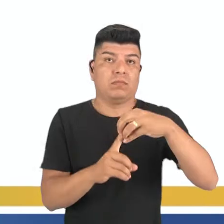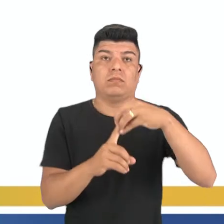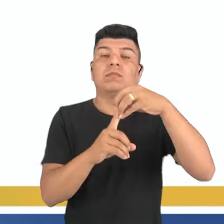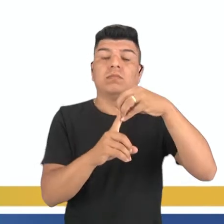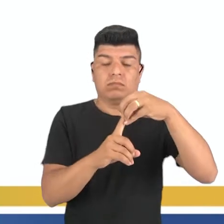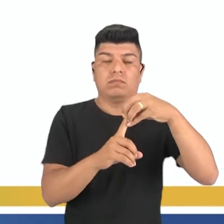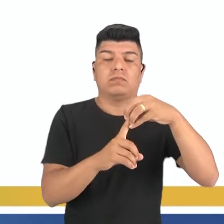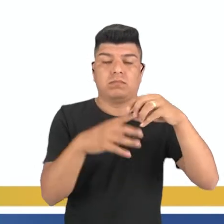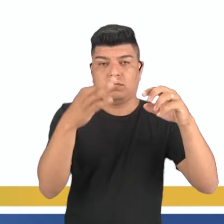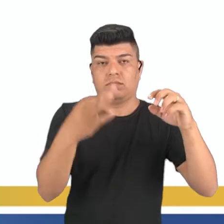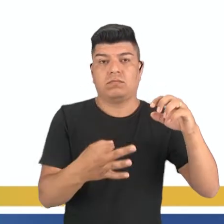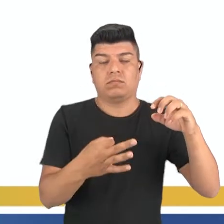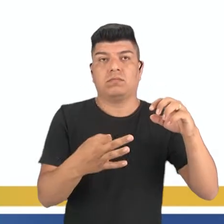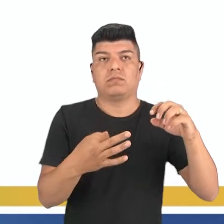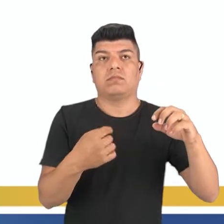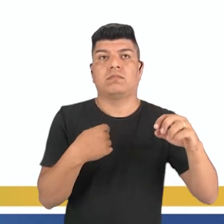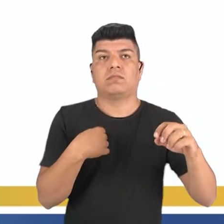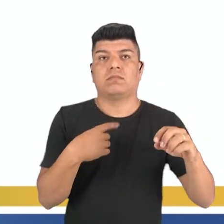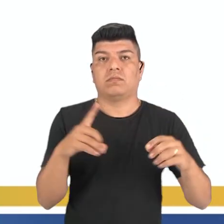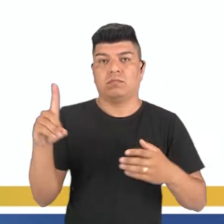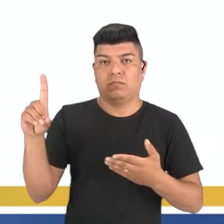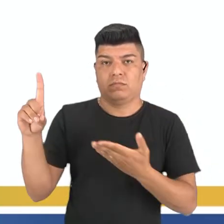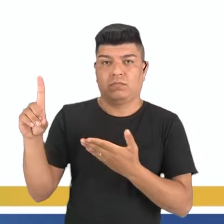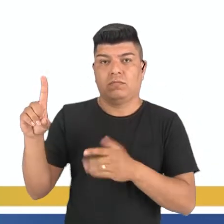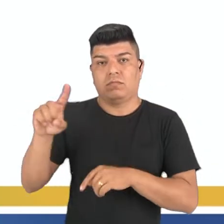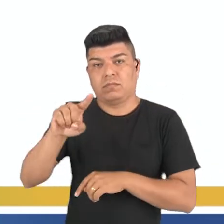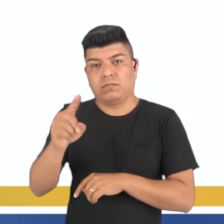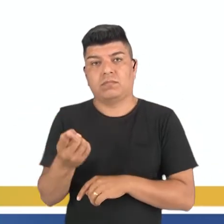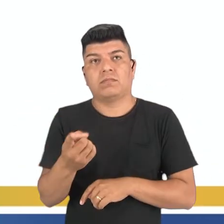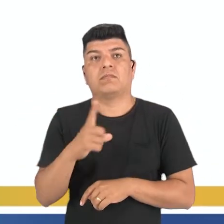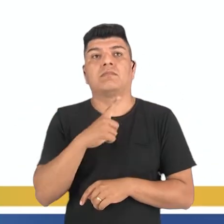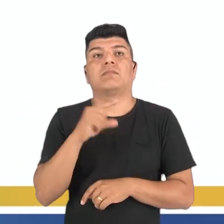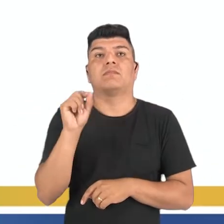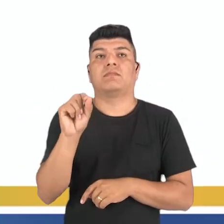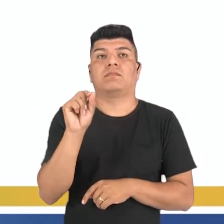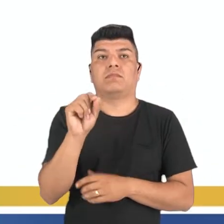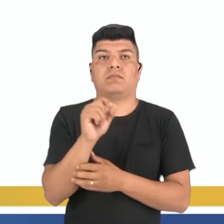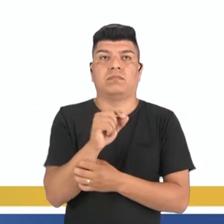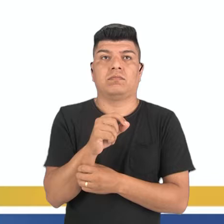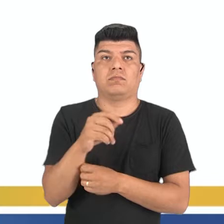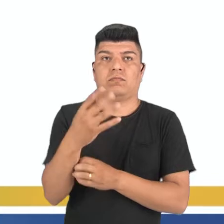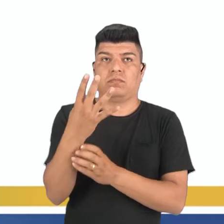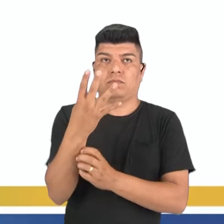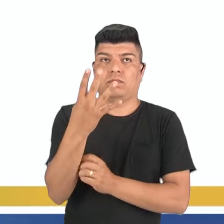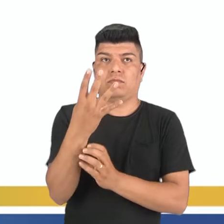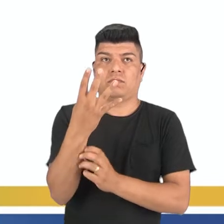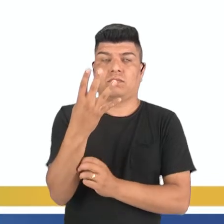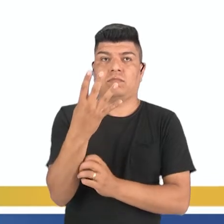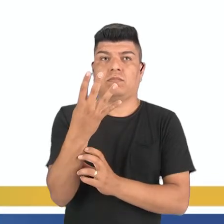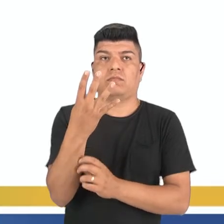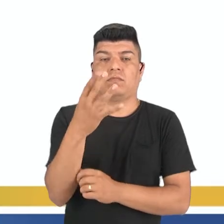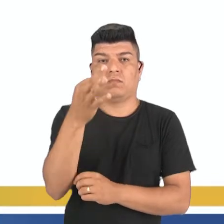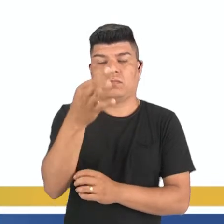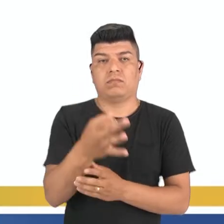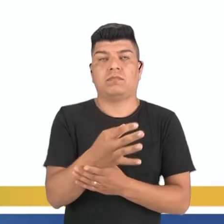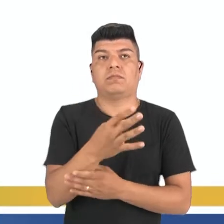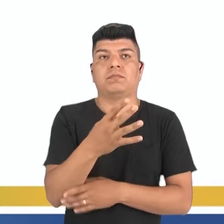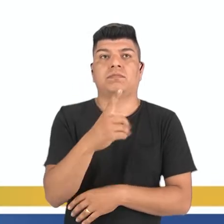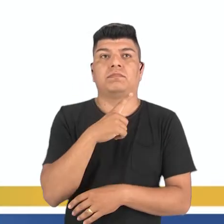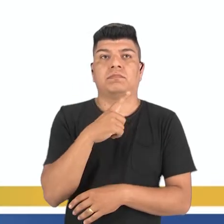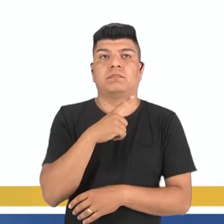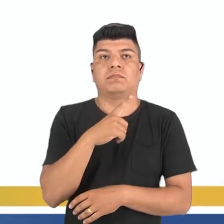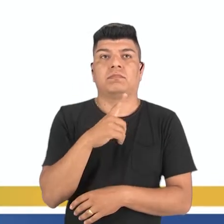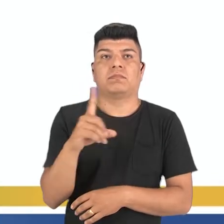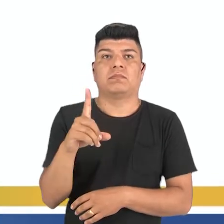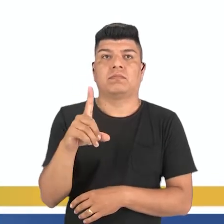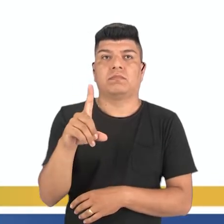inteira, certo? E a partir da direita da vírgula nós temos o quê? O 4 nesse número, certo? Ele ocupa a